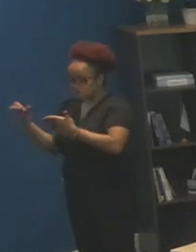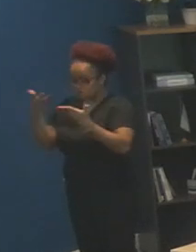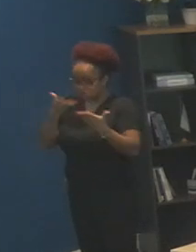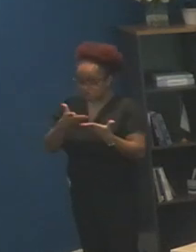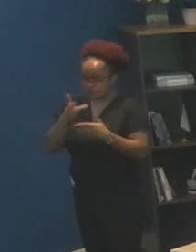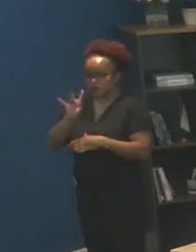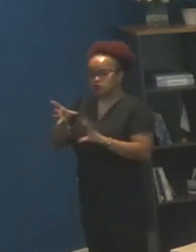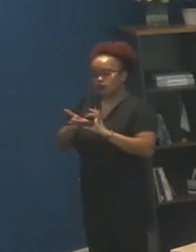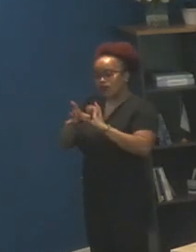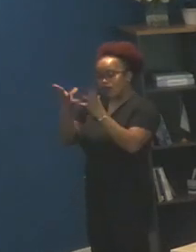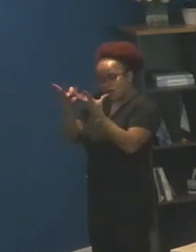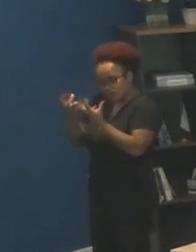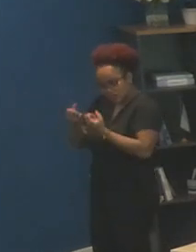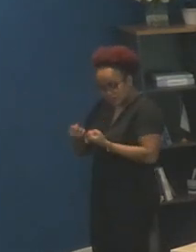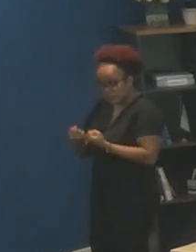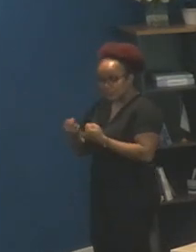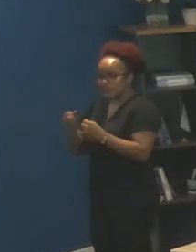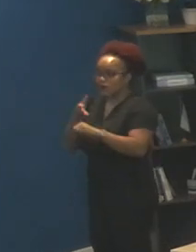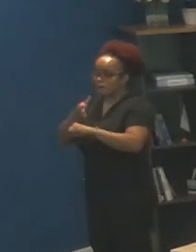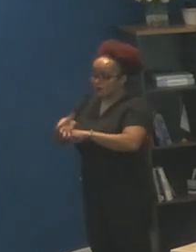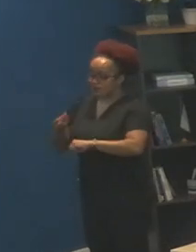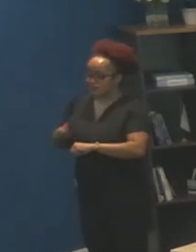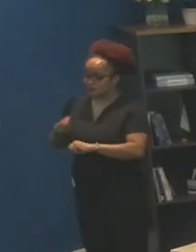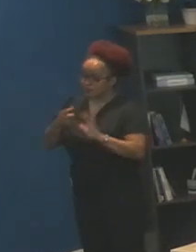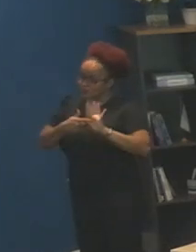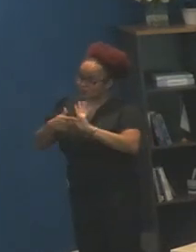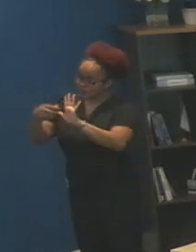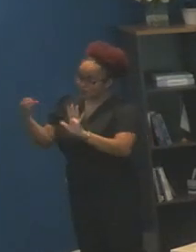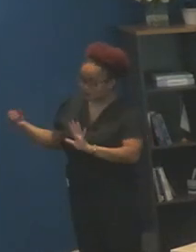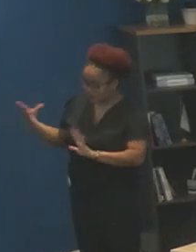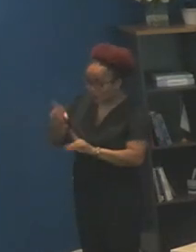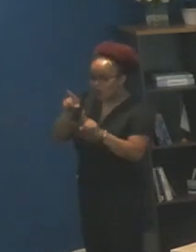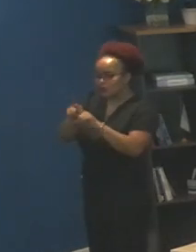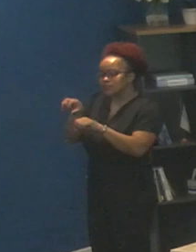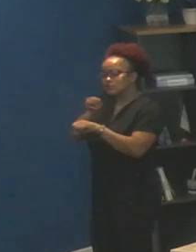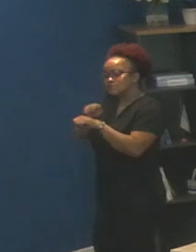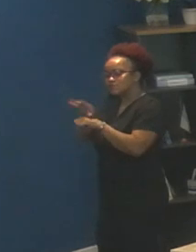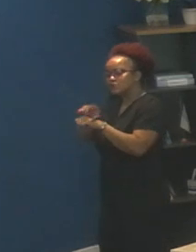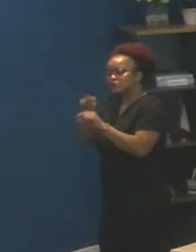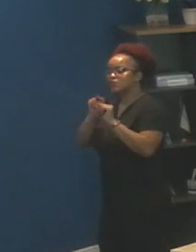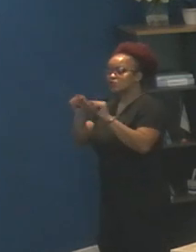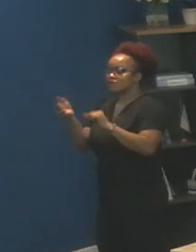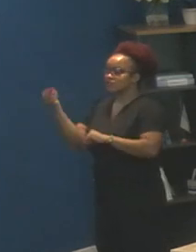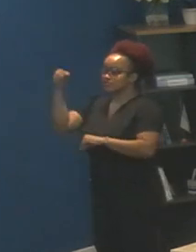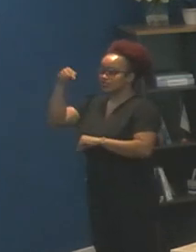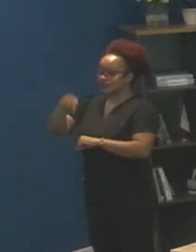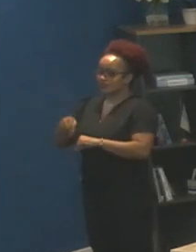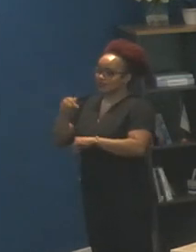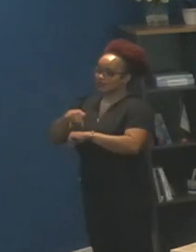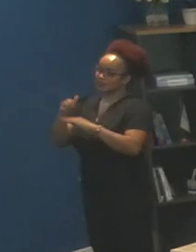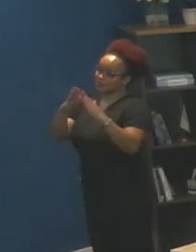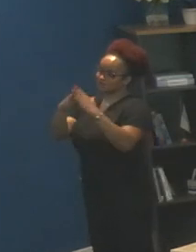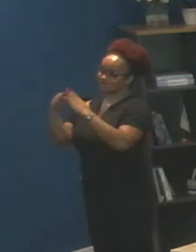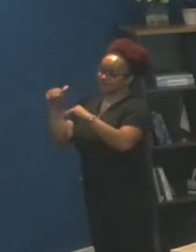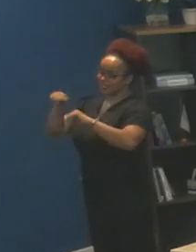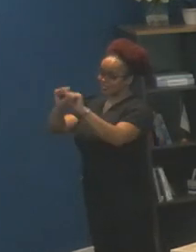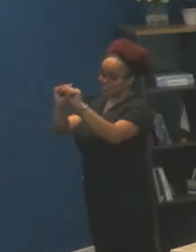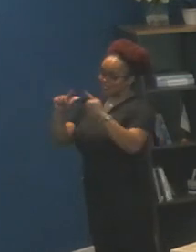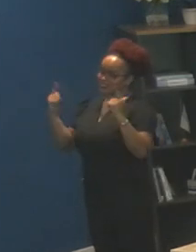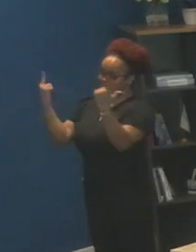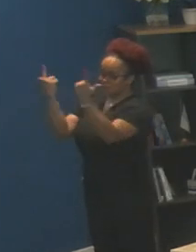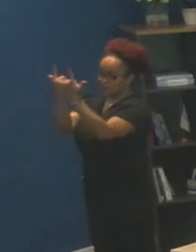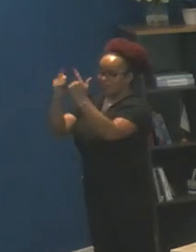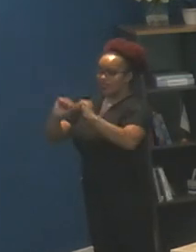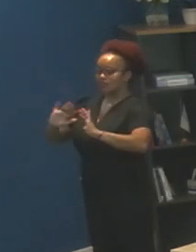se dispôs a participar do lançamento, como sugeriu fazê-lo aqui nesta casa, dada